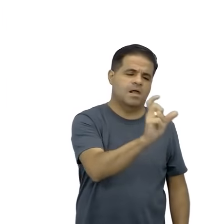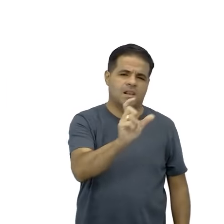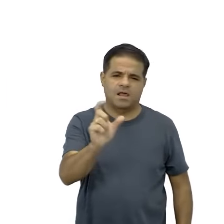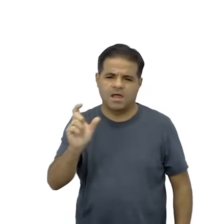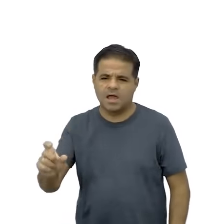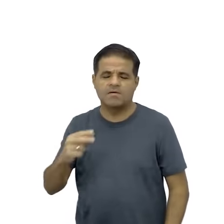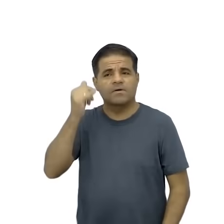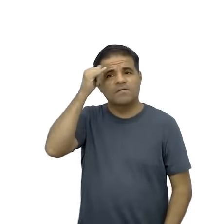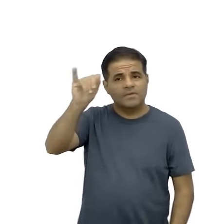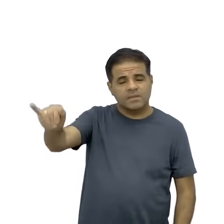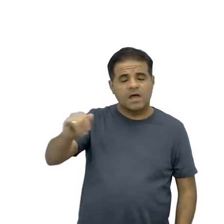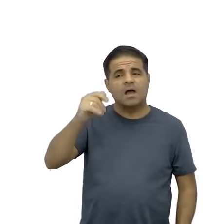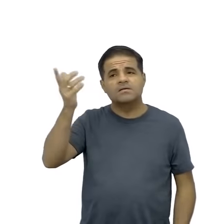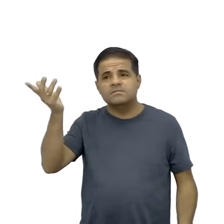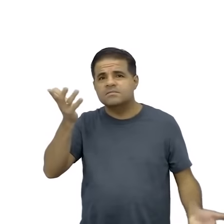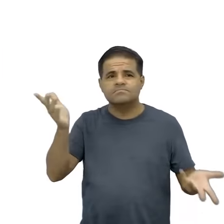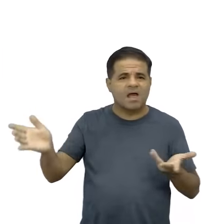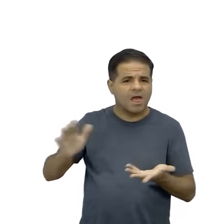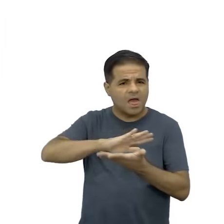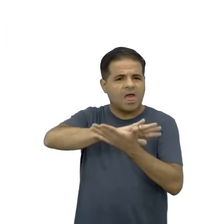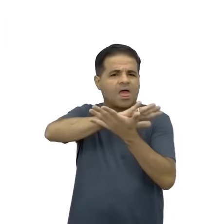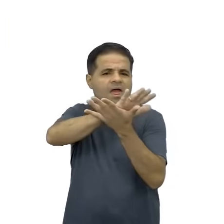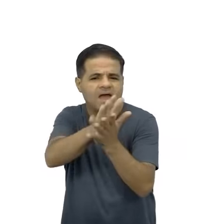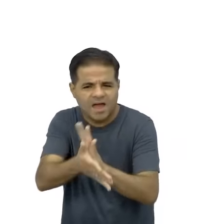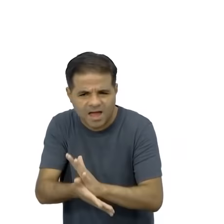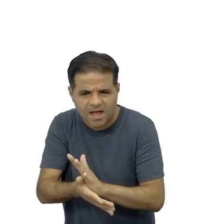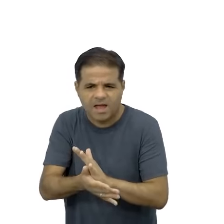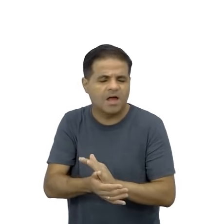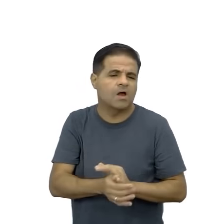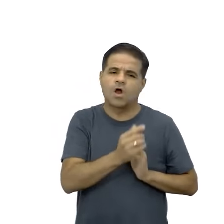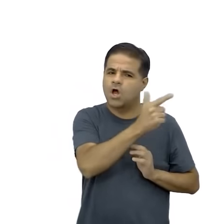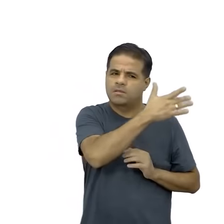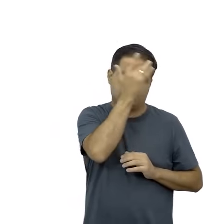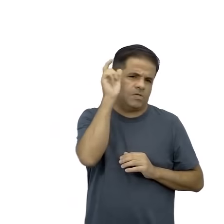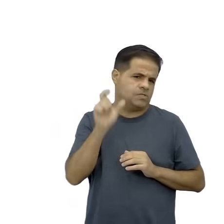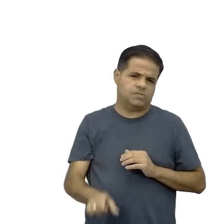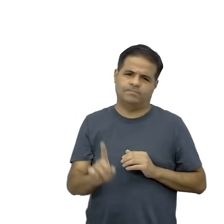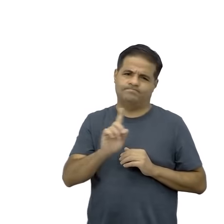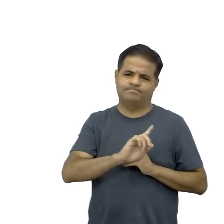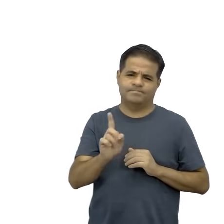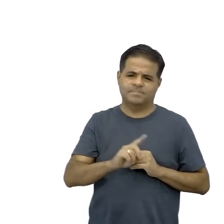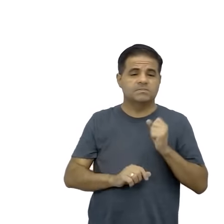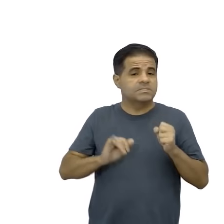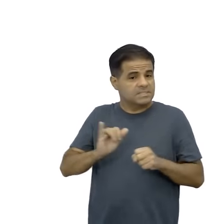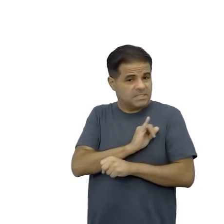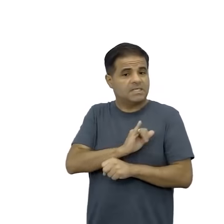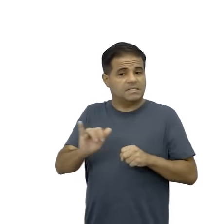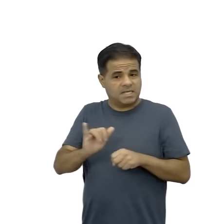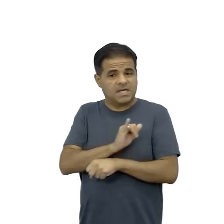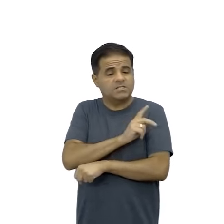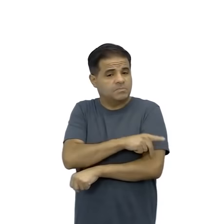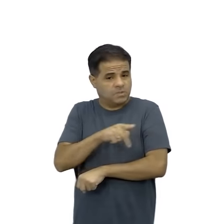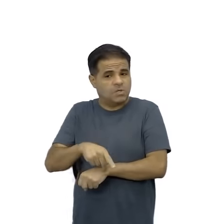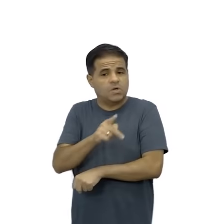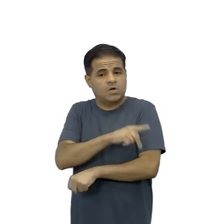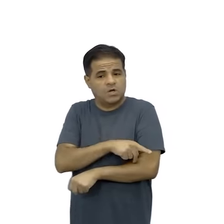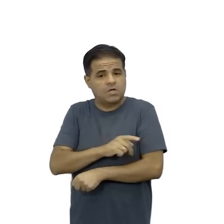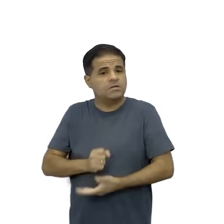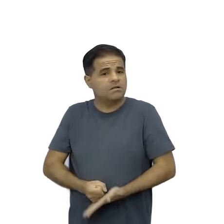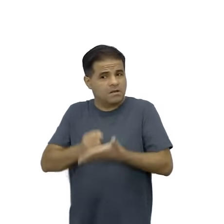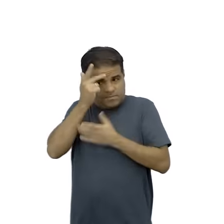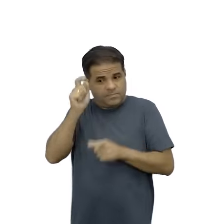não possamos aí ofender nem, né, desmerecer nenhum estudante. As estratégias pedagógicas no centro de mídias, né, também levar